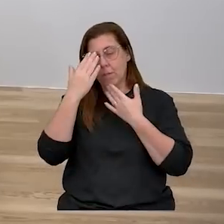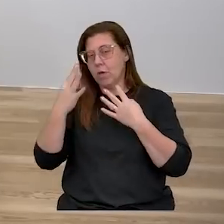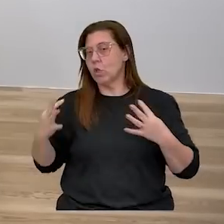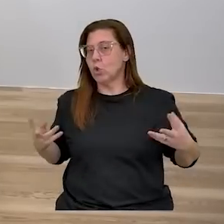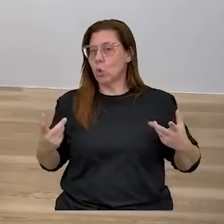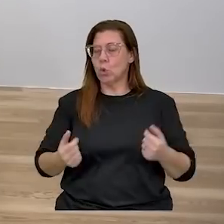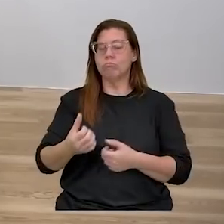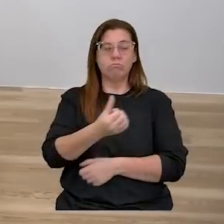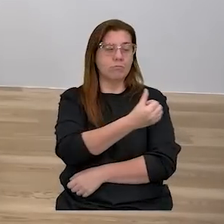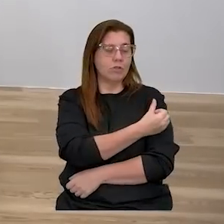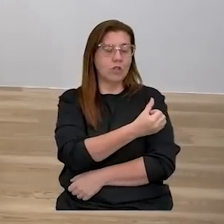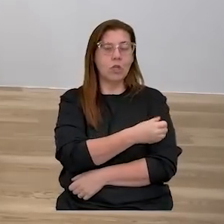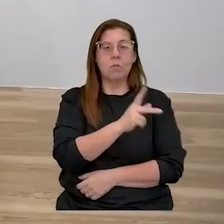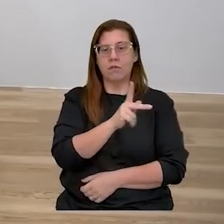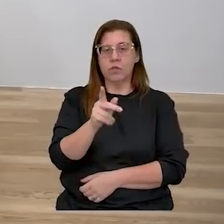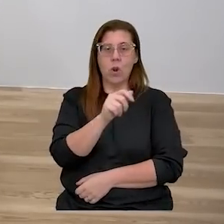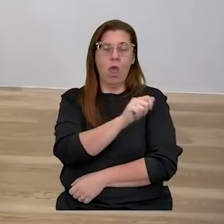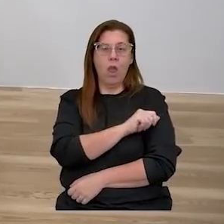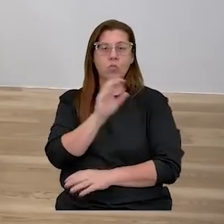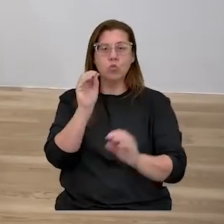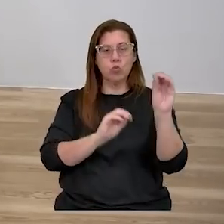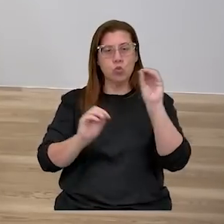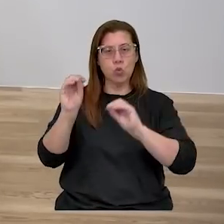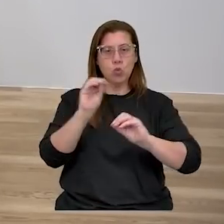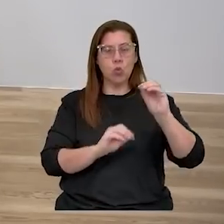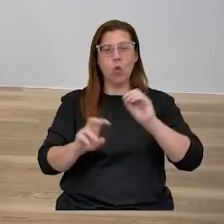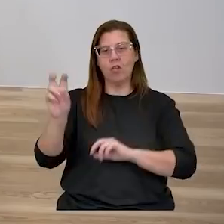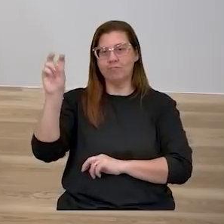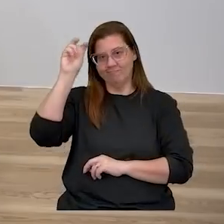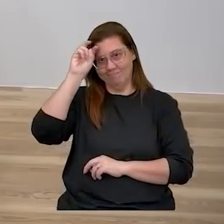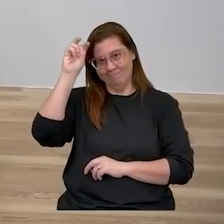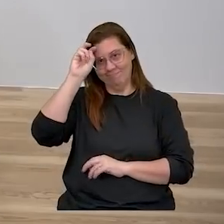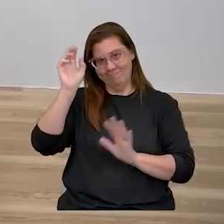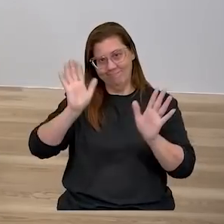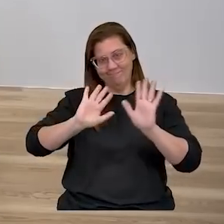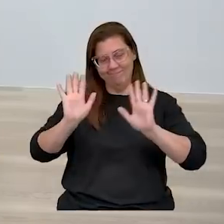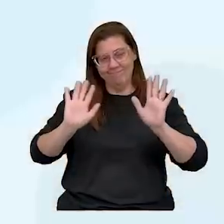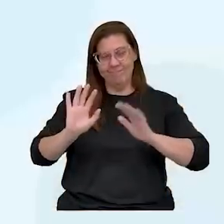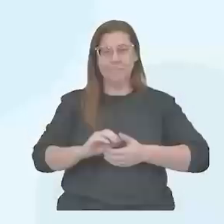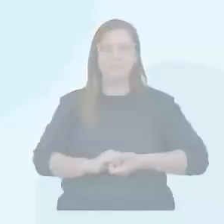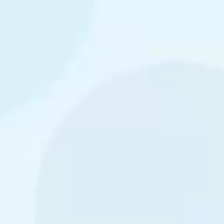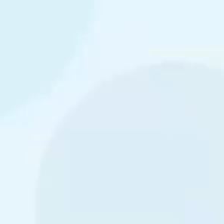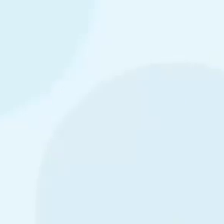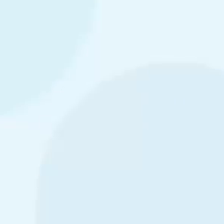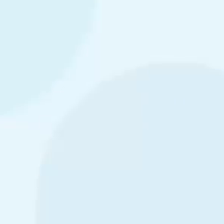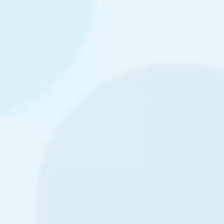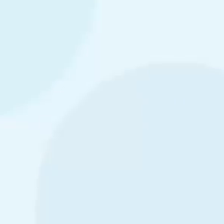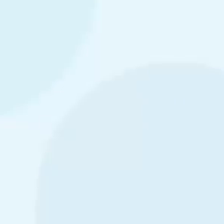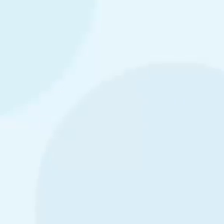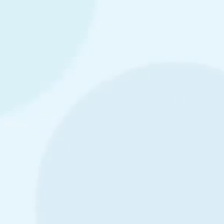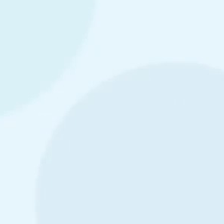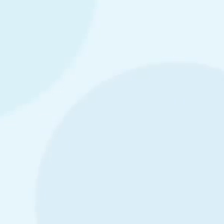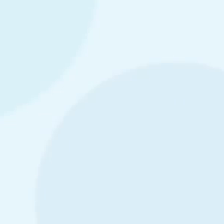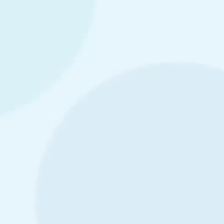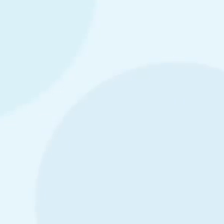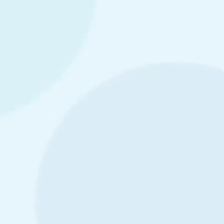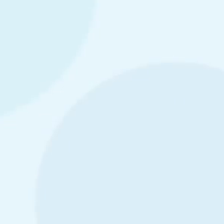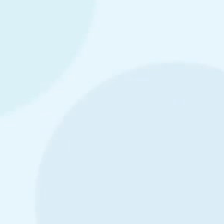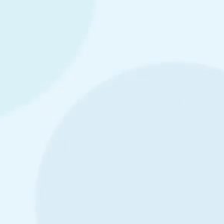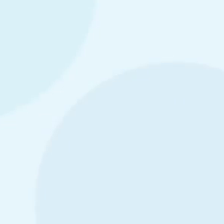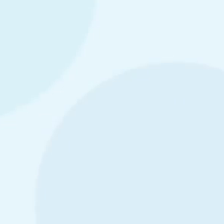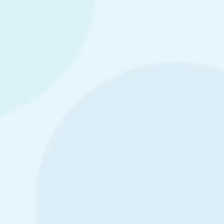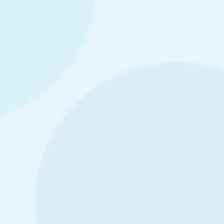né? Em algum momento, porque acho que a pessoa não consegue suportar o tempo todo, né? Acho que as